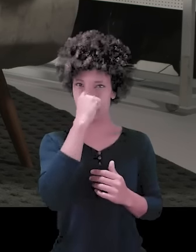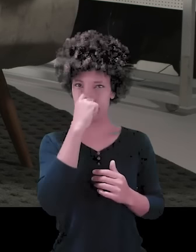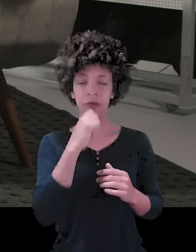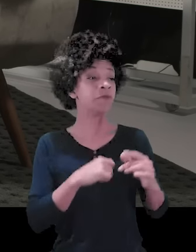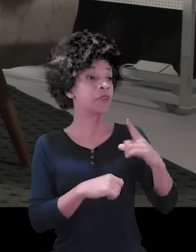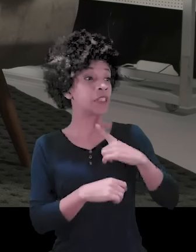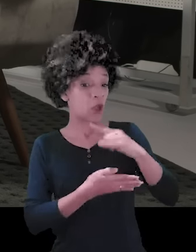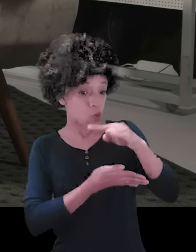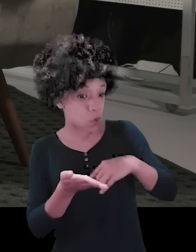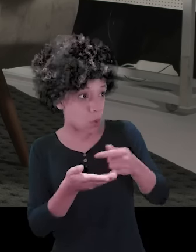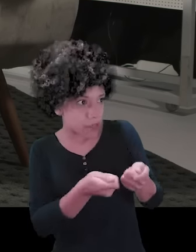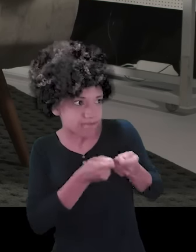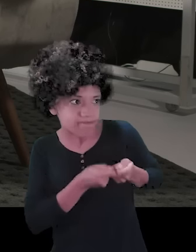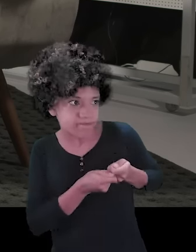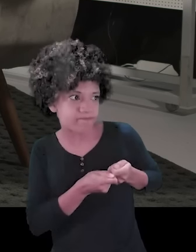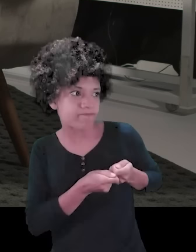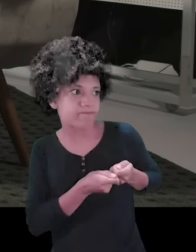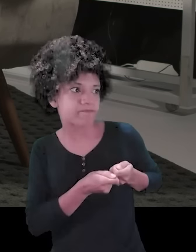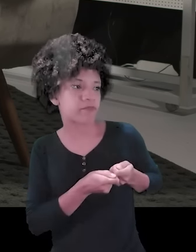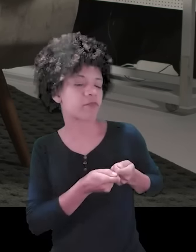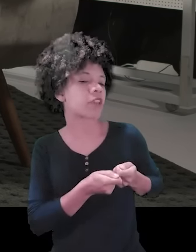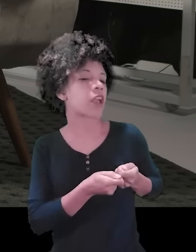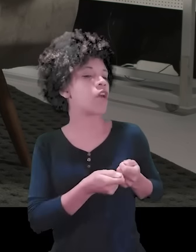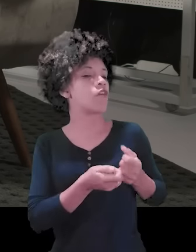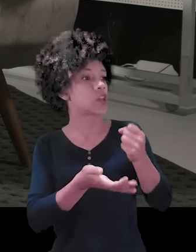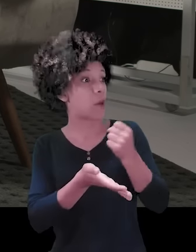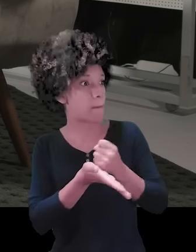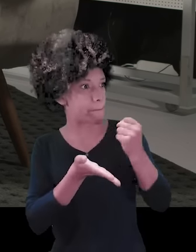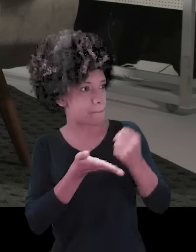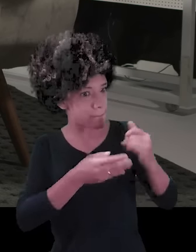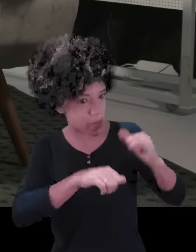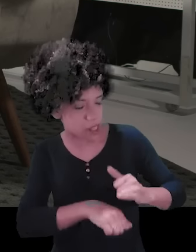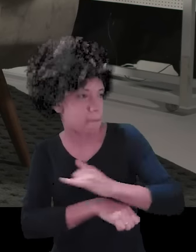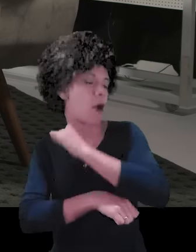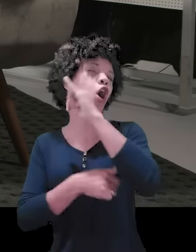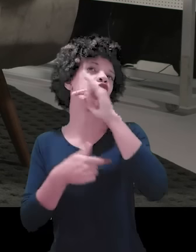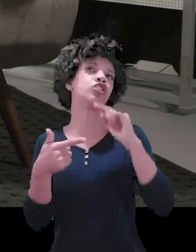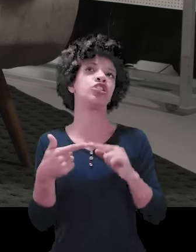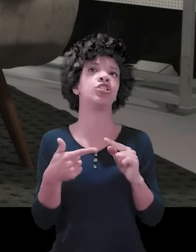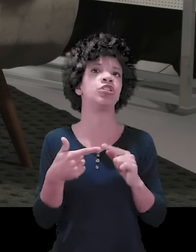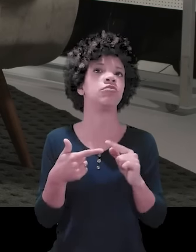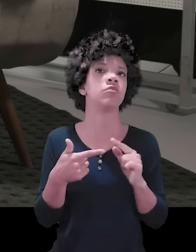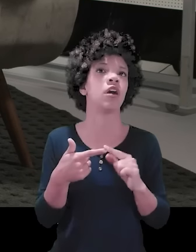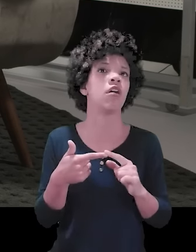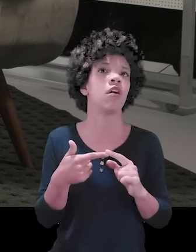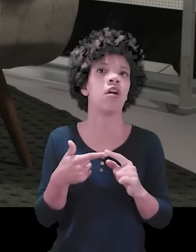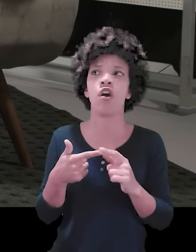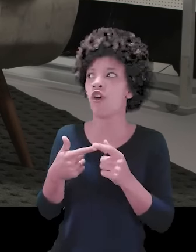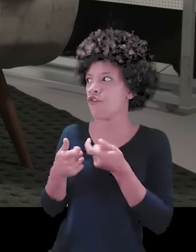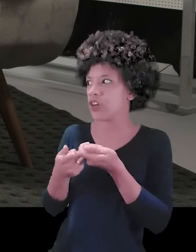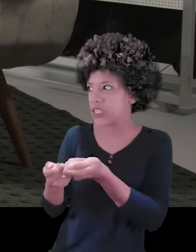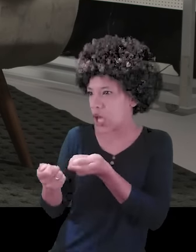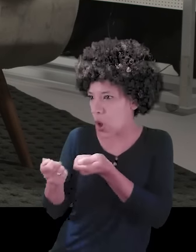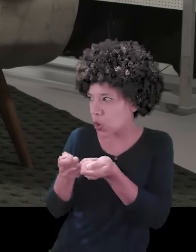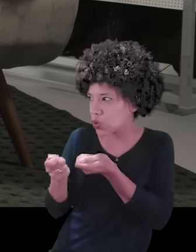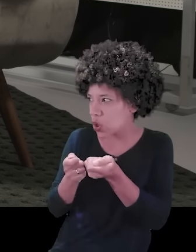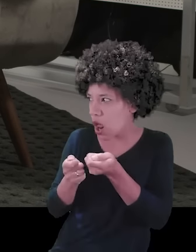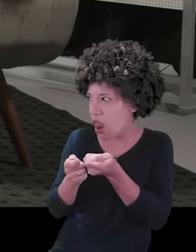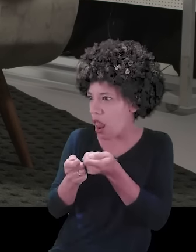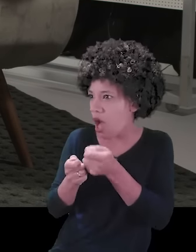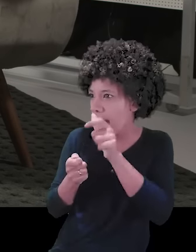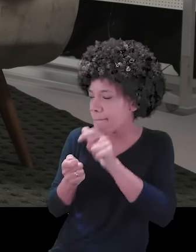eu tenho os documentos né então sim fica com passaporte fica com você aprende a pessoa através